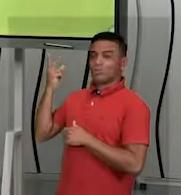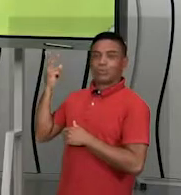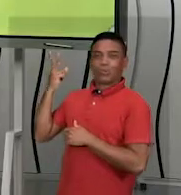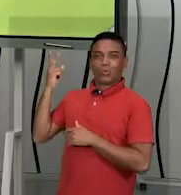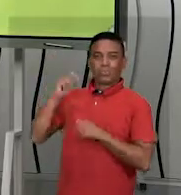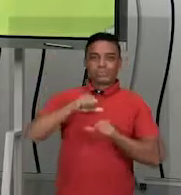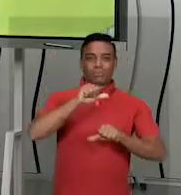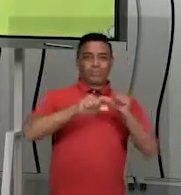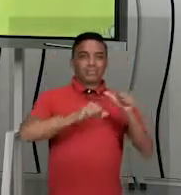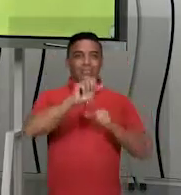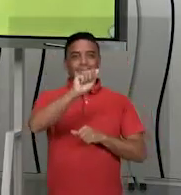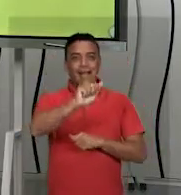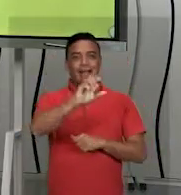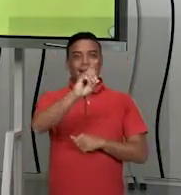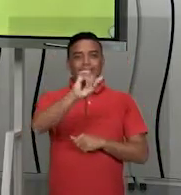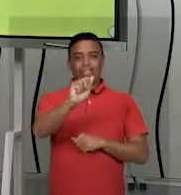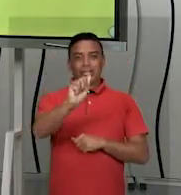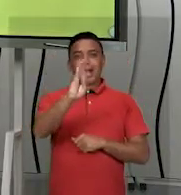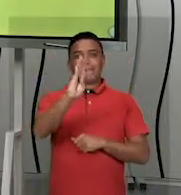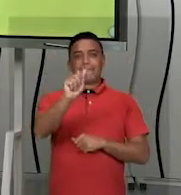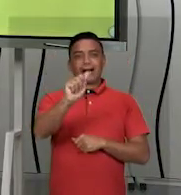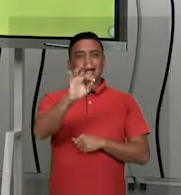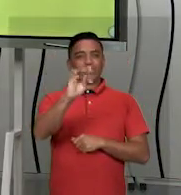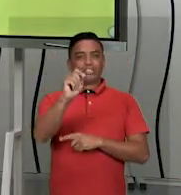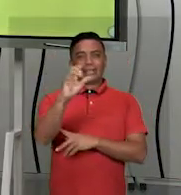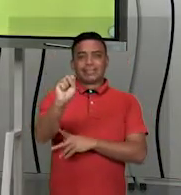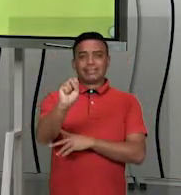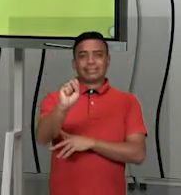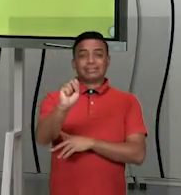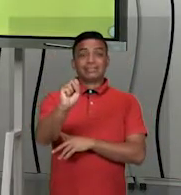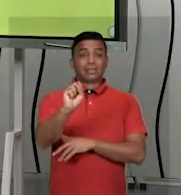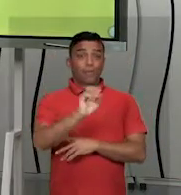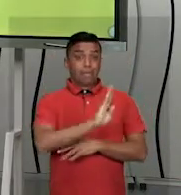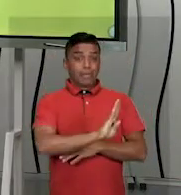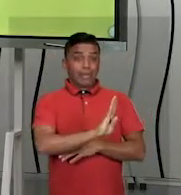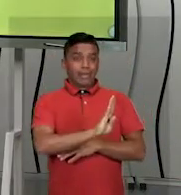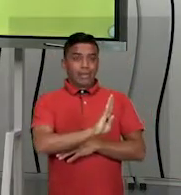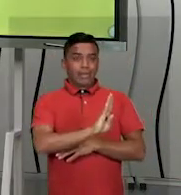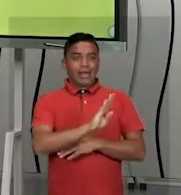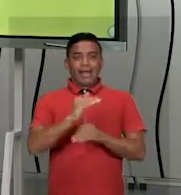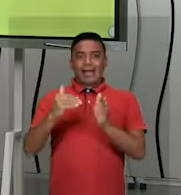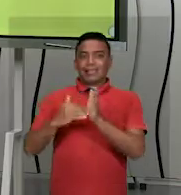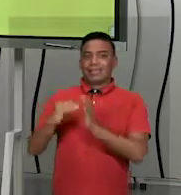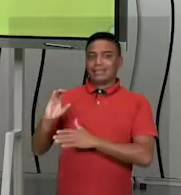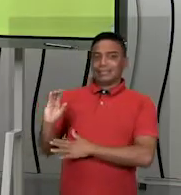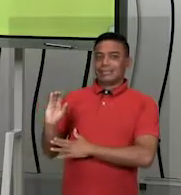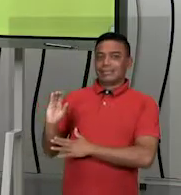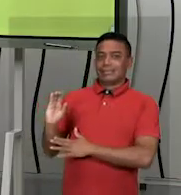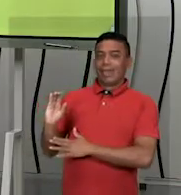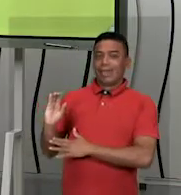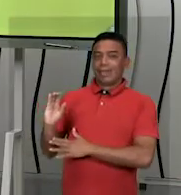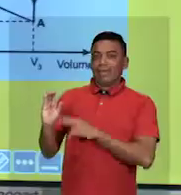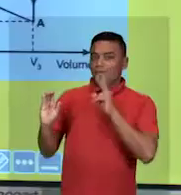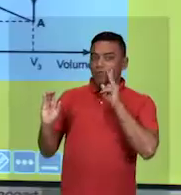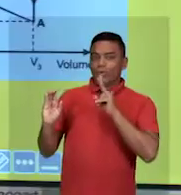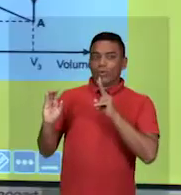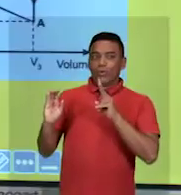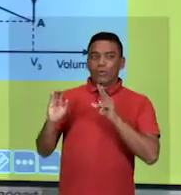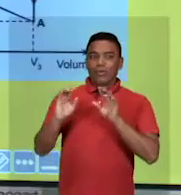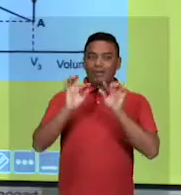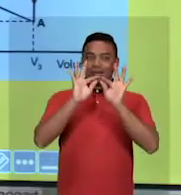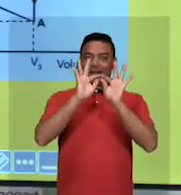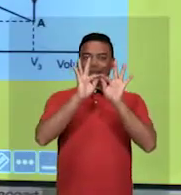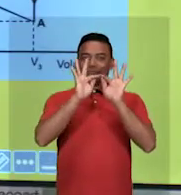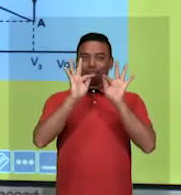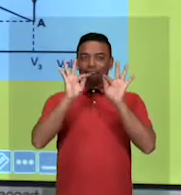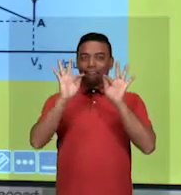as outras 2 transformações, daqui do B até o C, eu estou vendo que essa linha permanente aqui